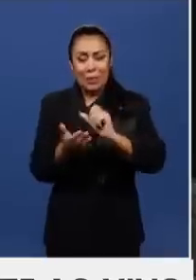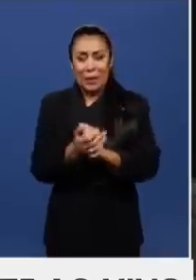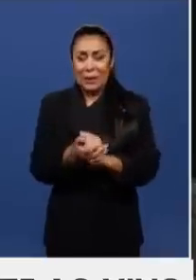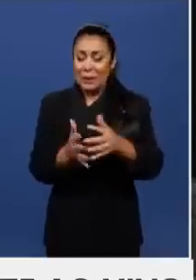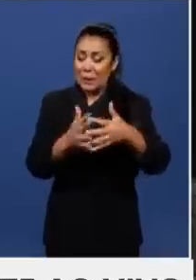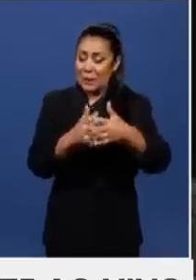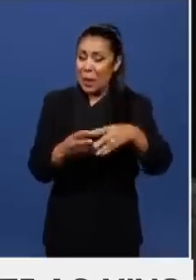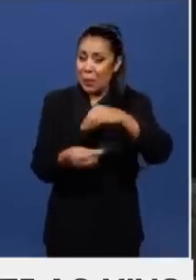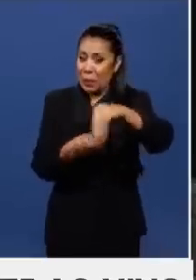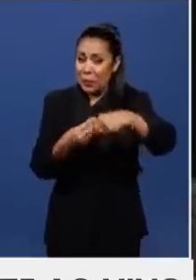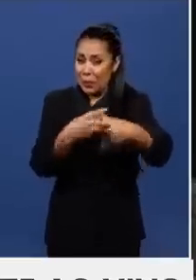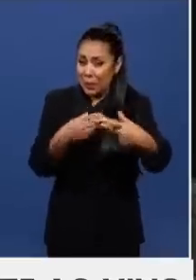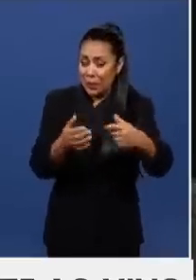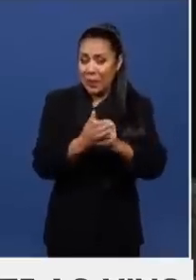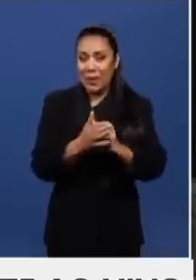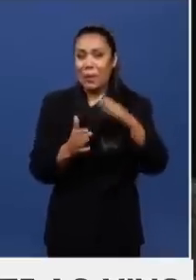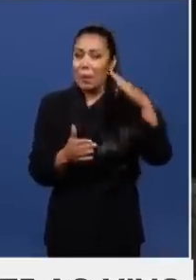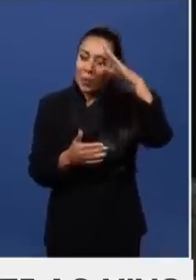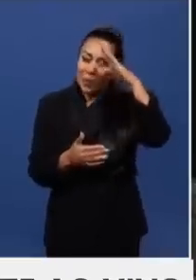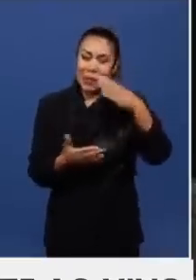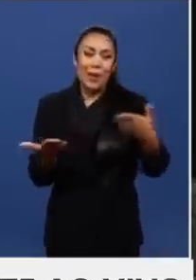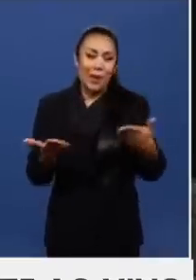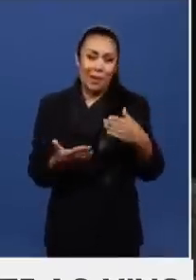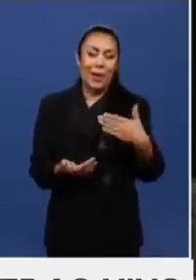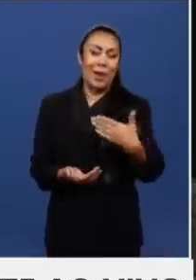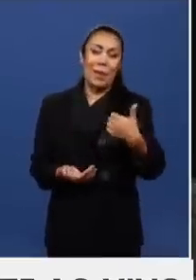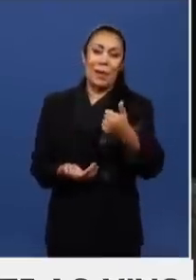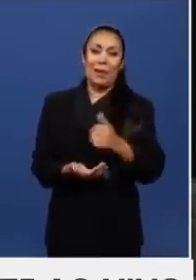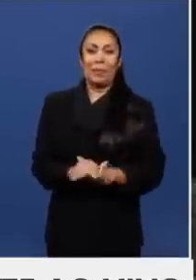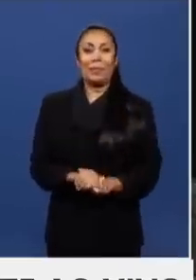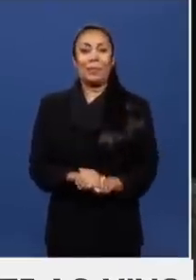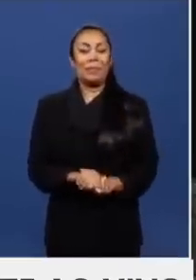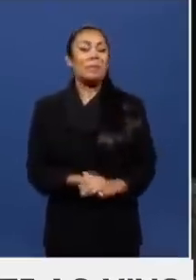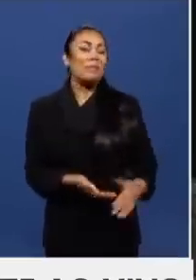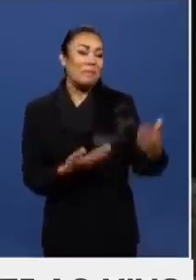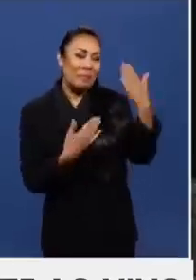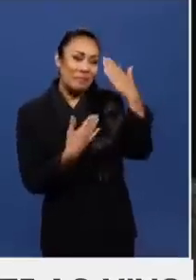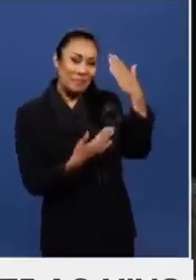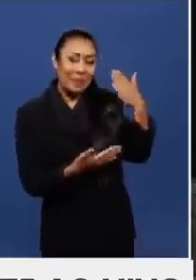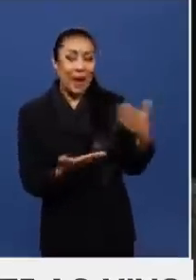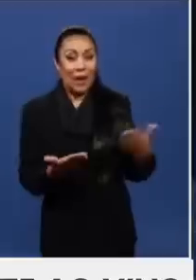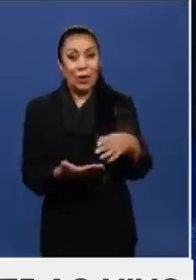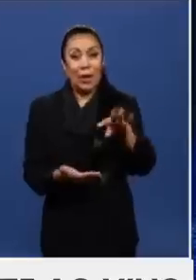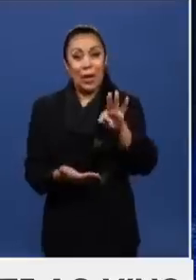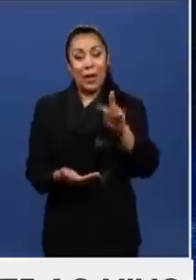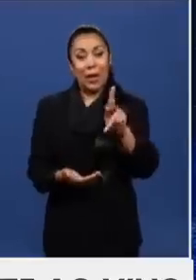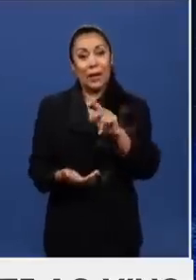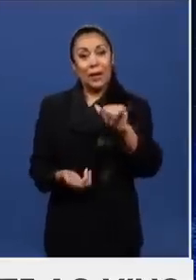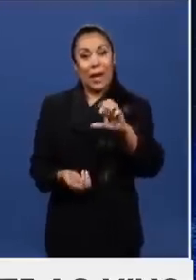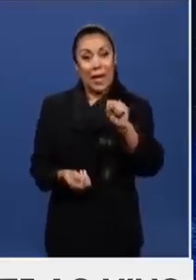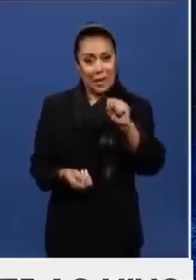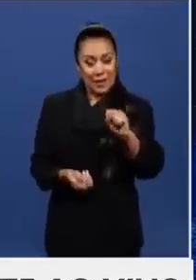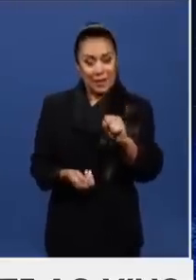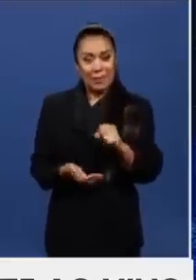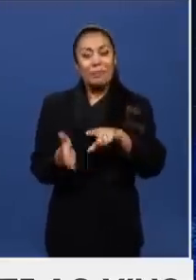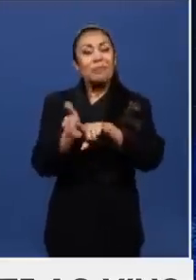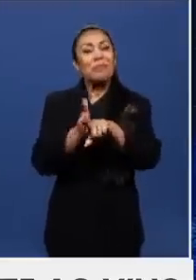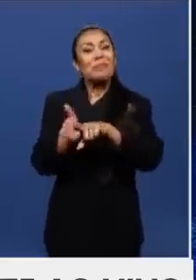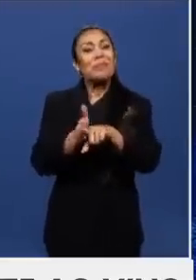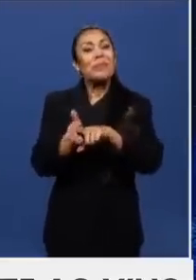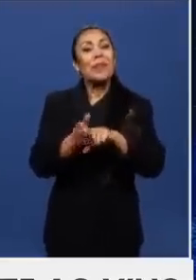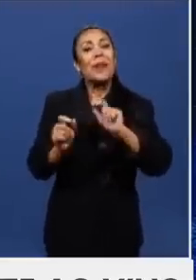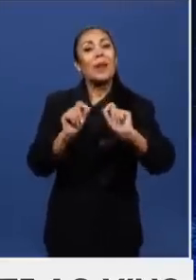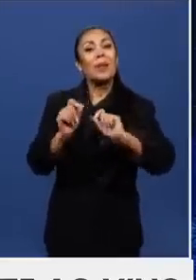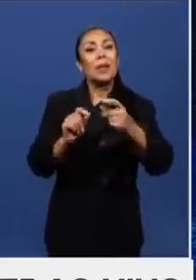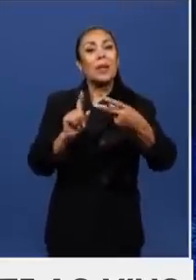pouco, de modo que achei que o Bolsonaro nesse bloco levemente superior. Tá certo. Obrigado, Bombig. Vou chamar a Thaís Oyama, então, para analisar o que foi